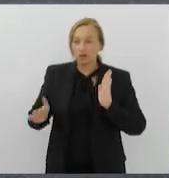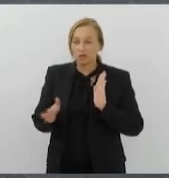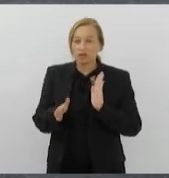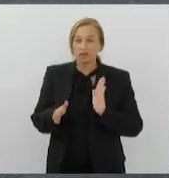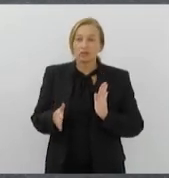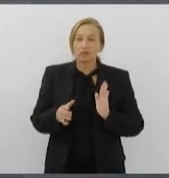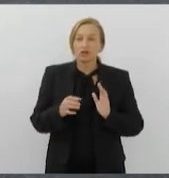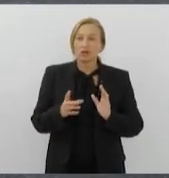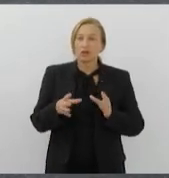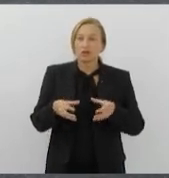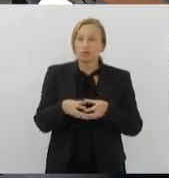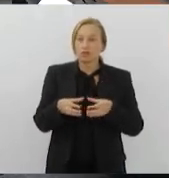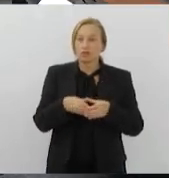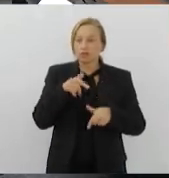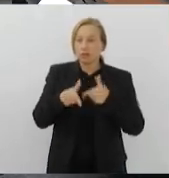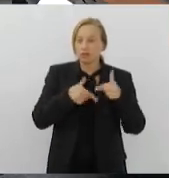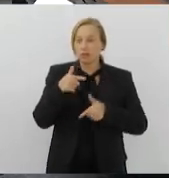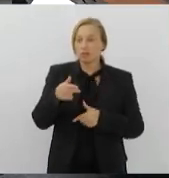matéria.